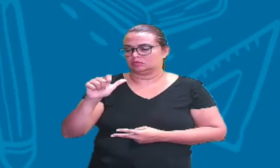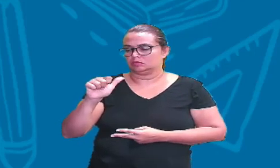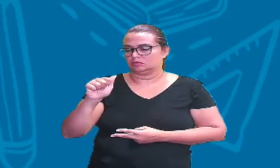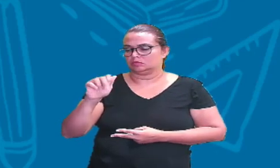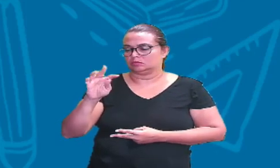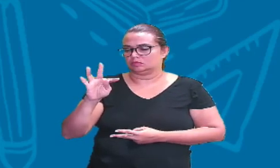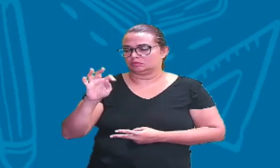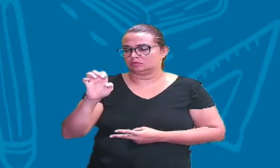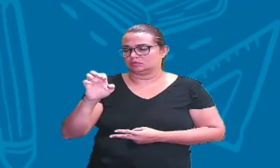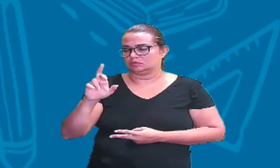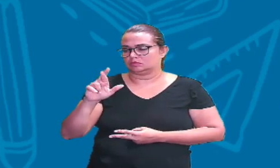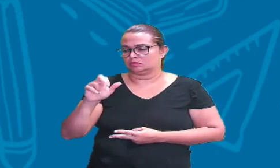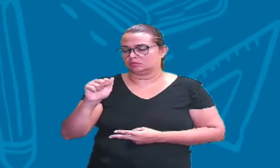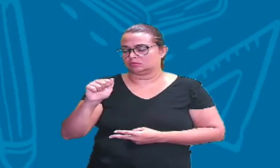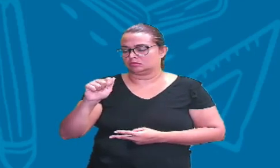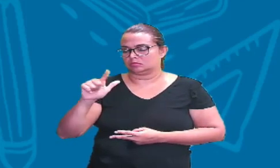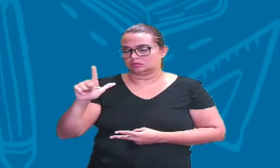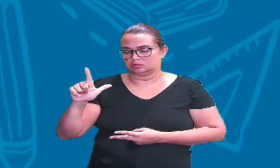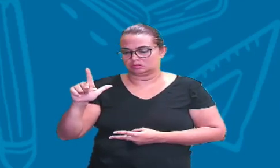Que um vai